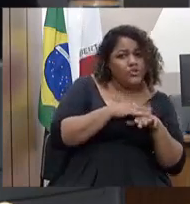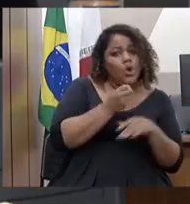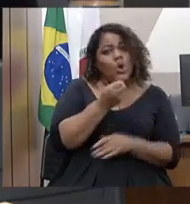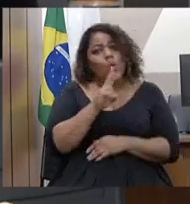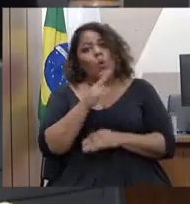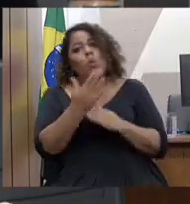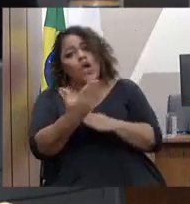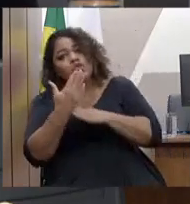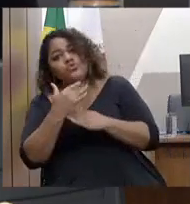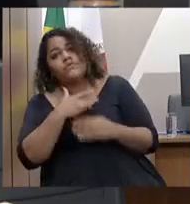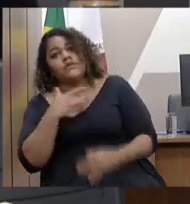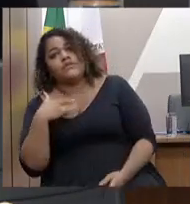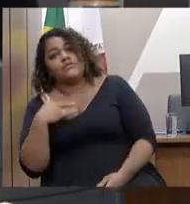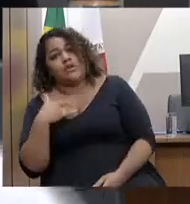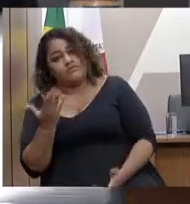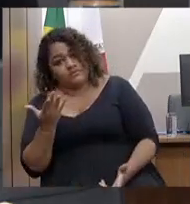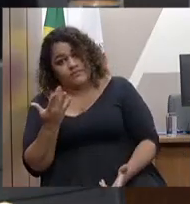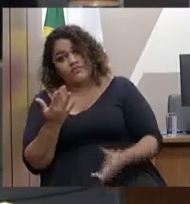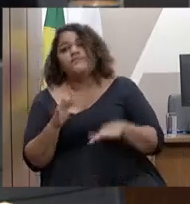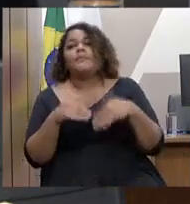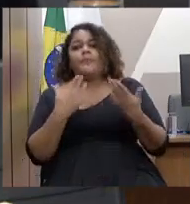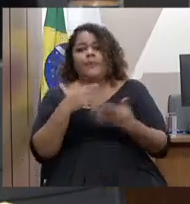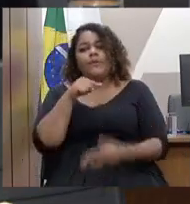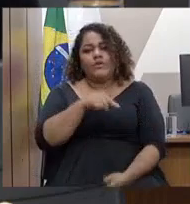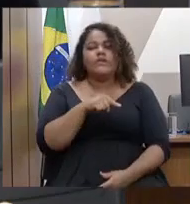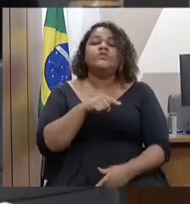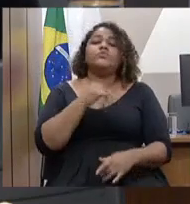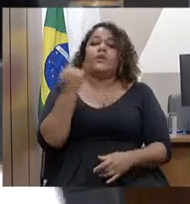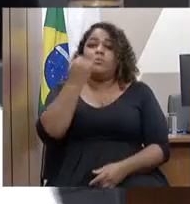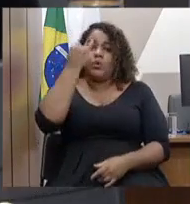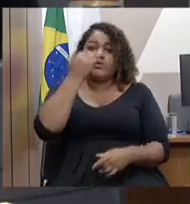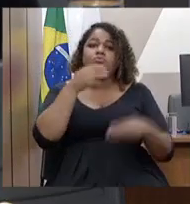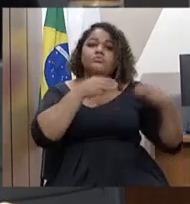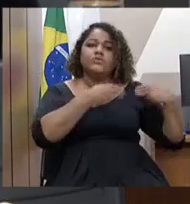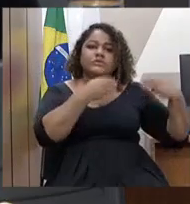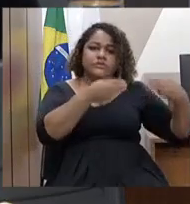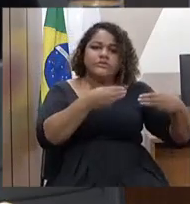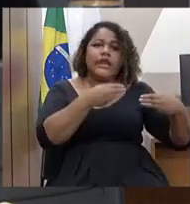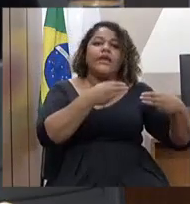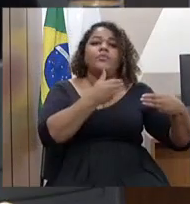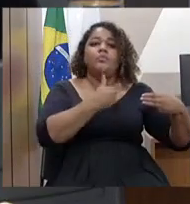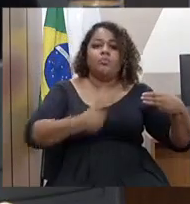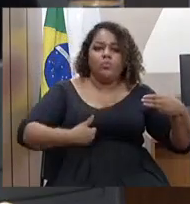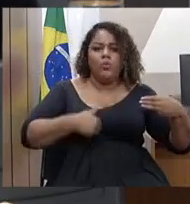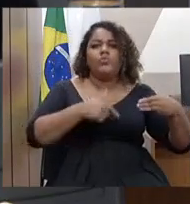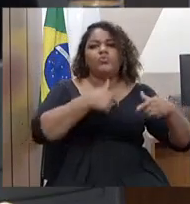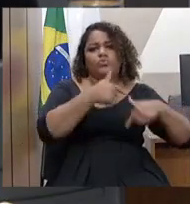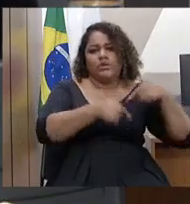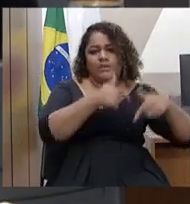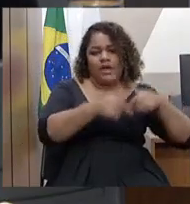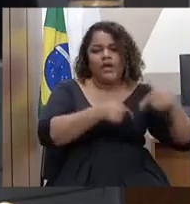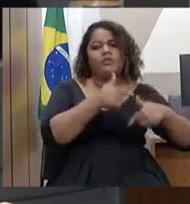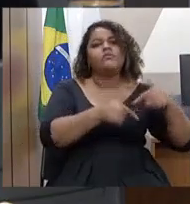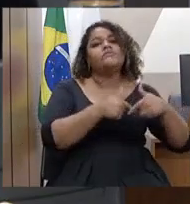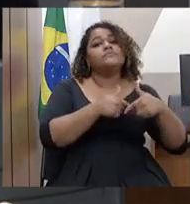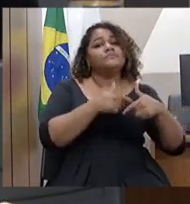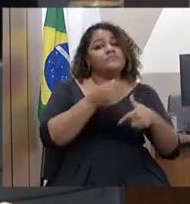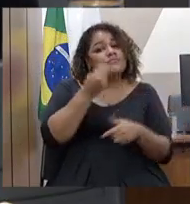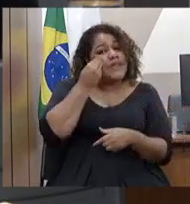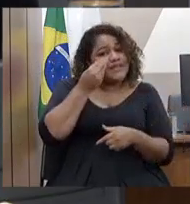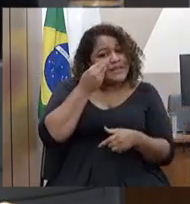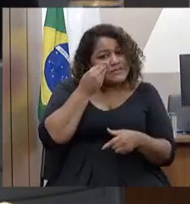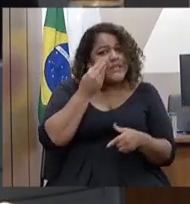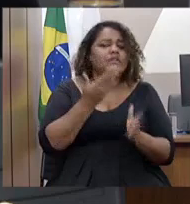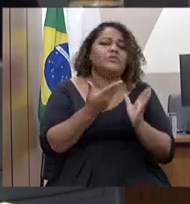nesse ponto aqui eu quero fazer uma observação de como o Ministério Público do Trabalho tem atuado como tem sido as ações para para